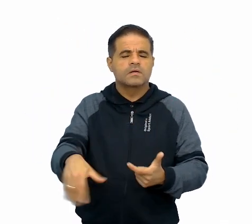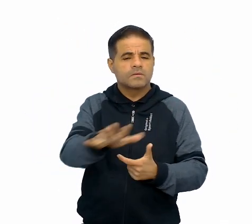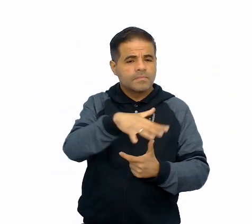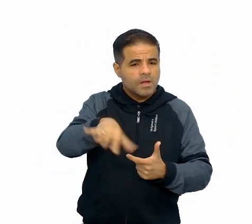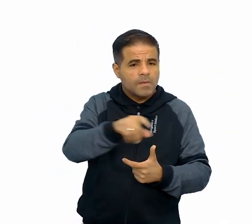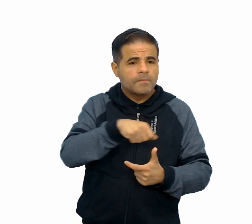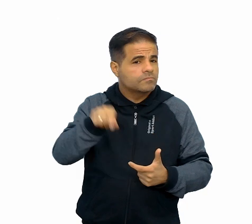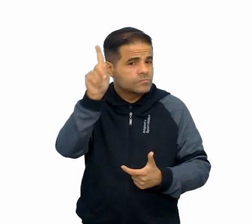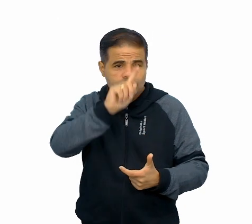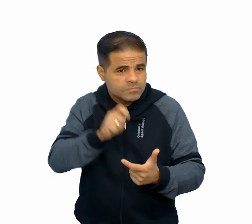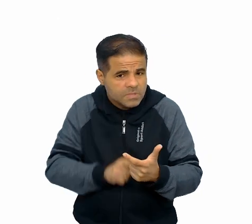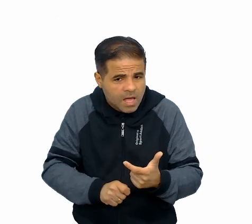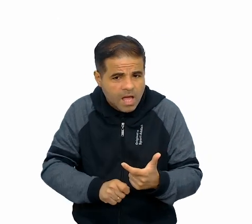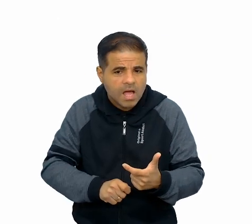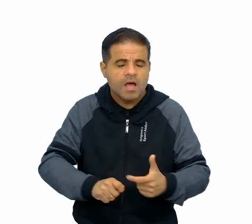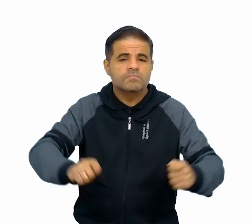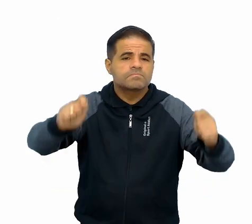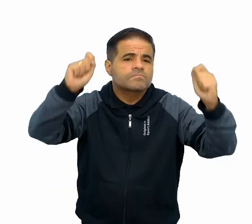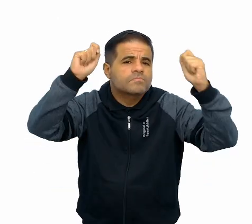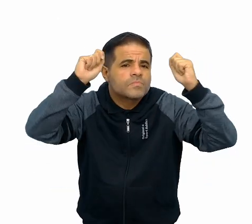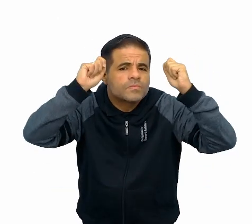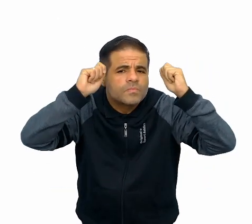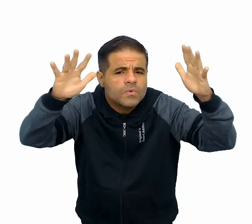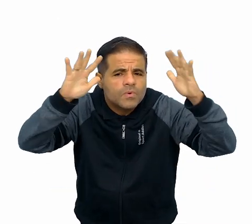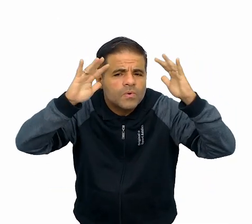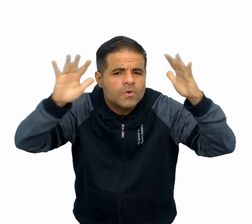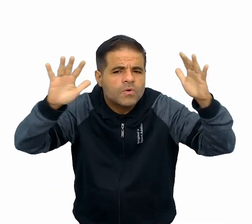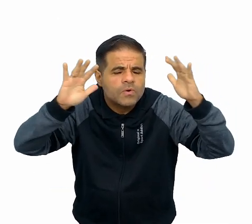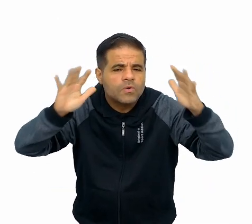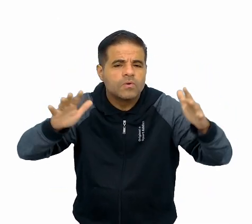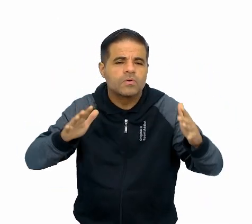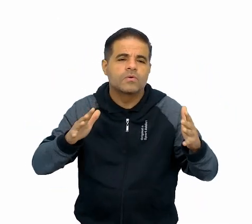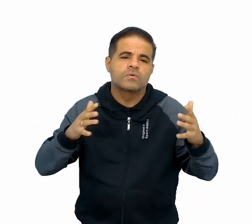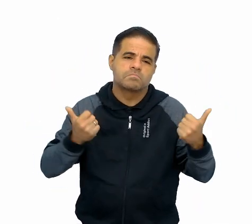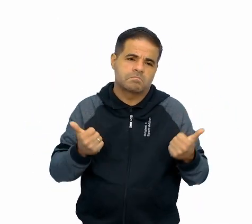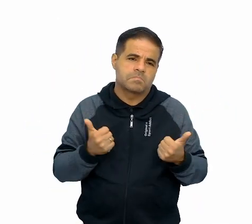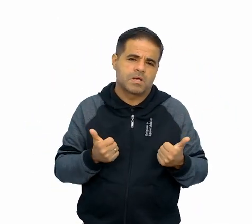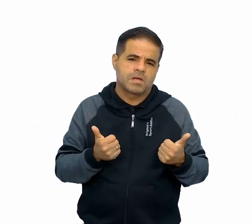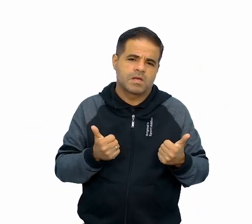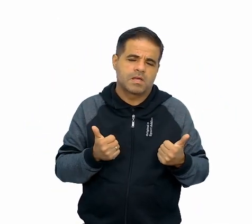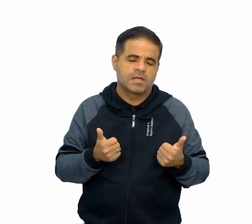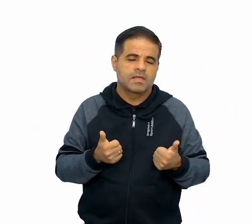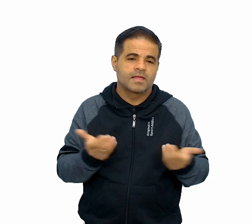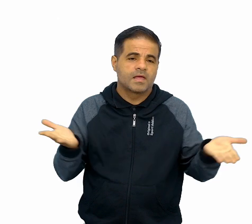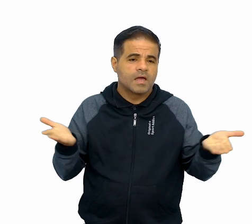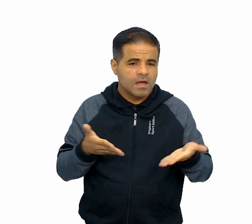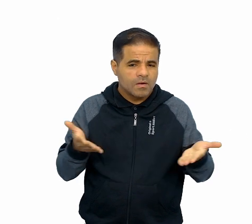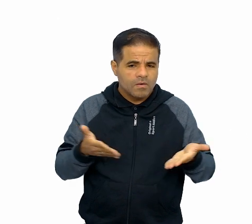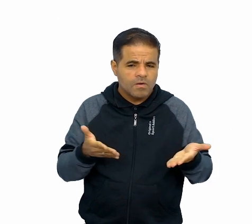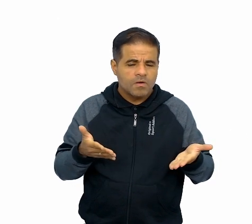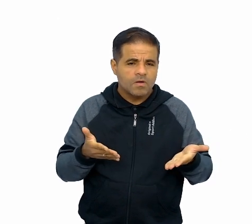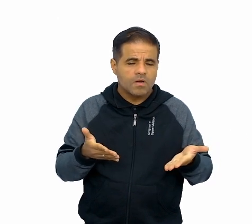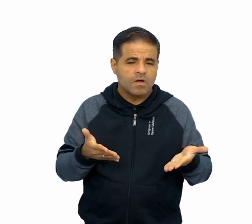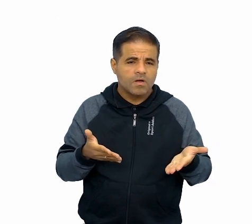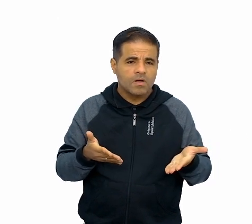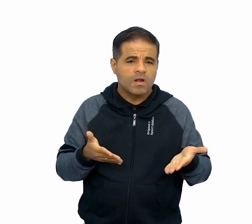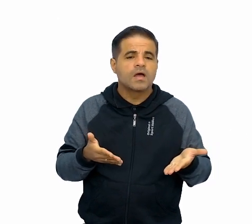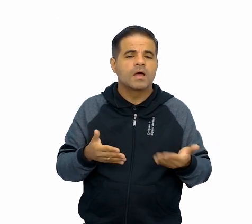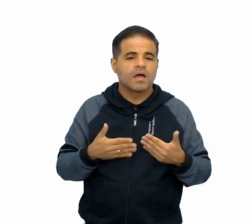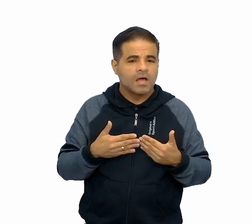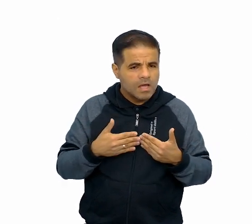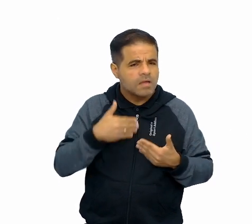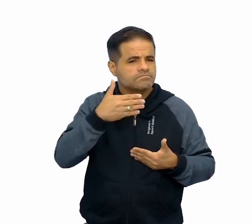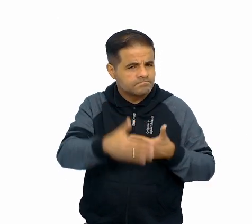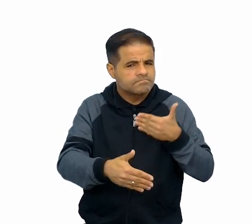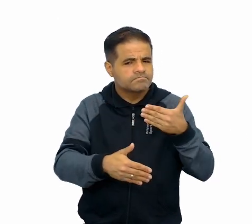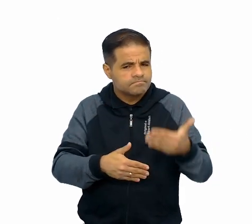não escrevem, as reflexões sobre o sistema de escrita. Bem, agora, para a gente